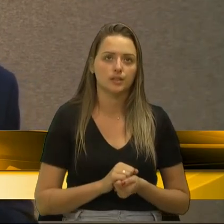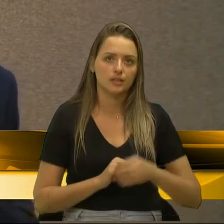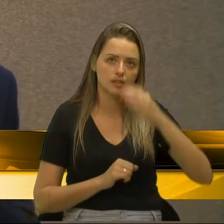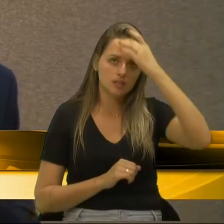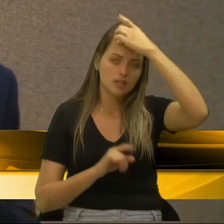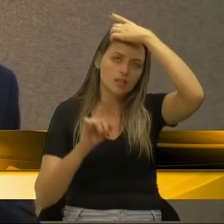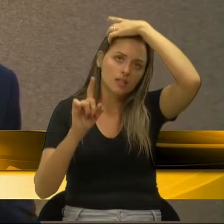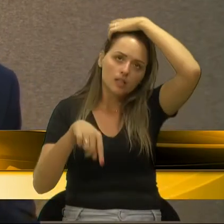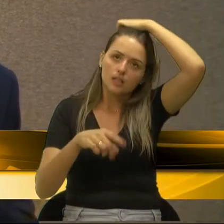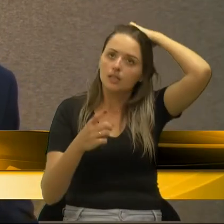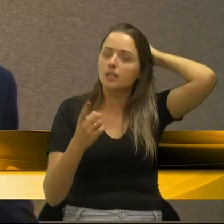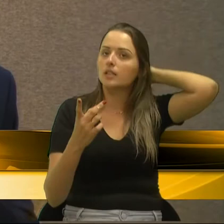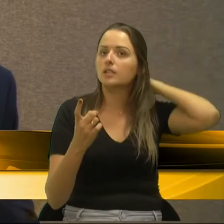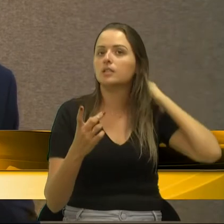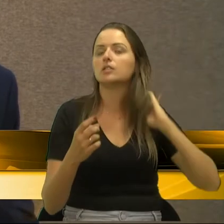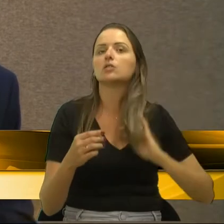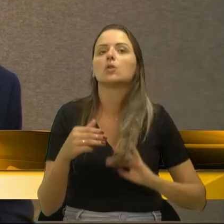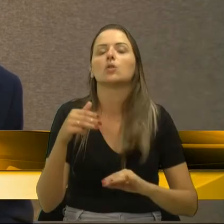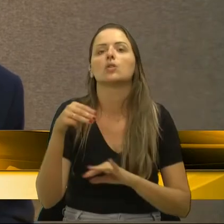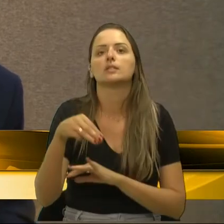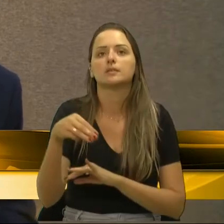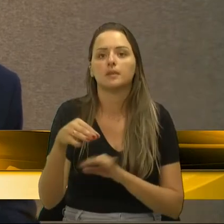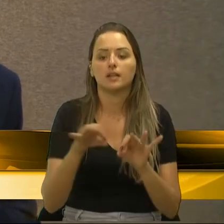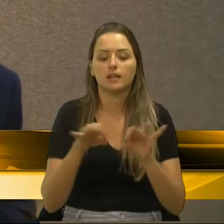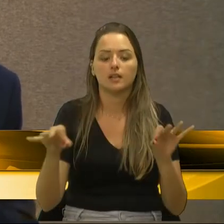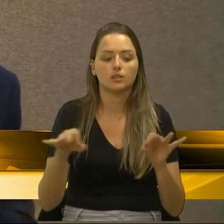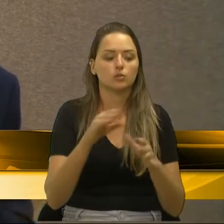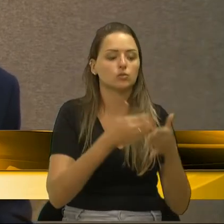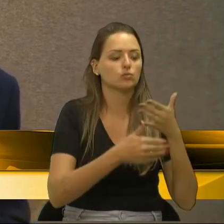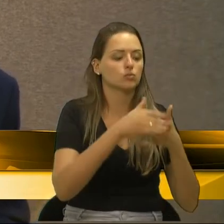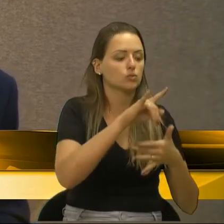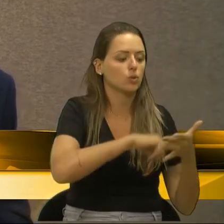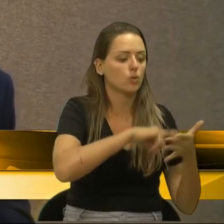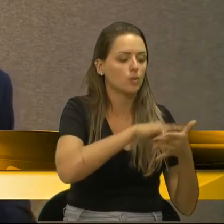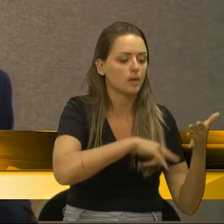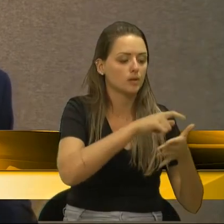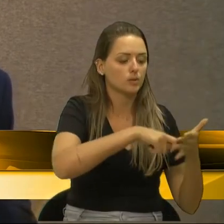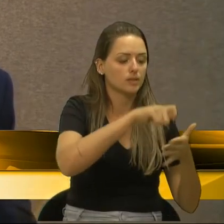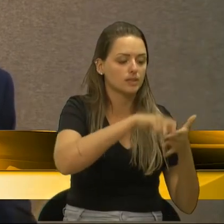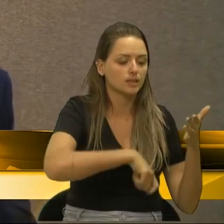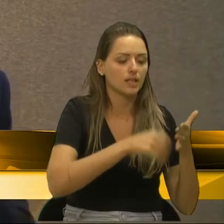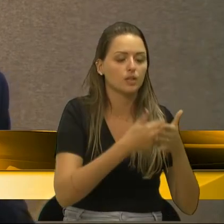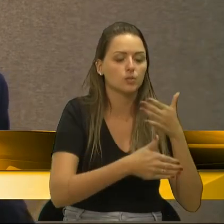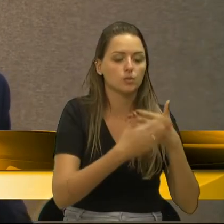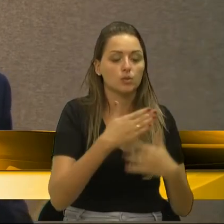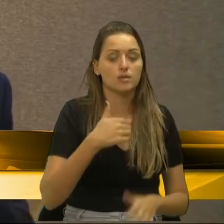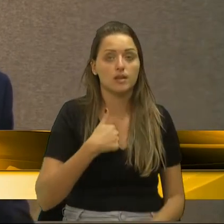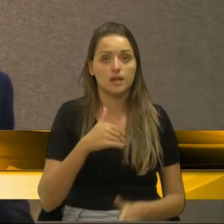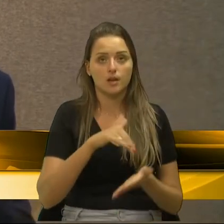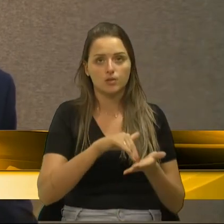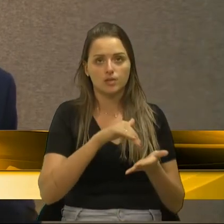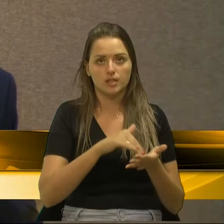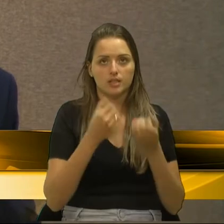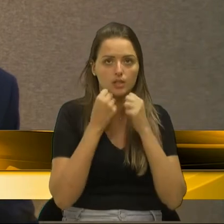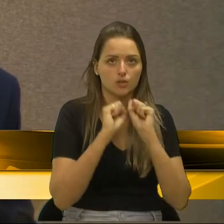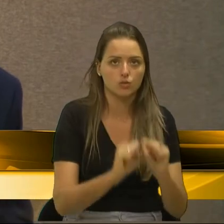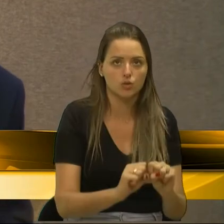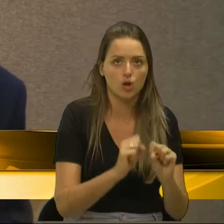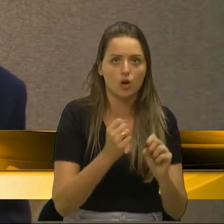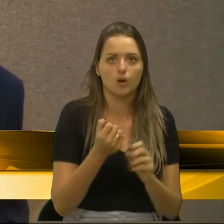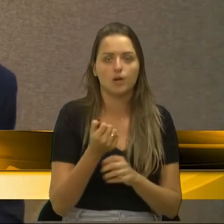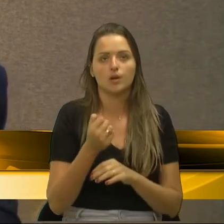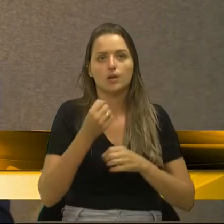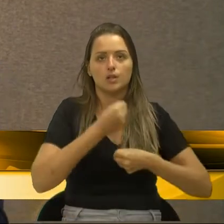12 metros, termo assinado com os moradores, pelo subprefeito, por mim na época como secretário de obras, pelo